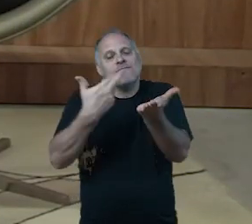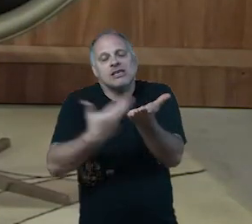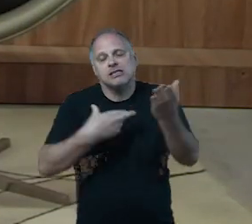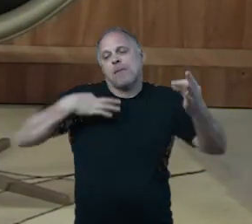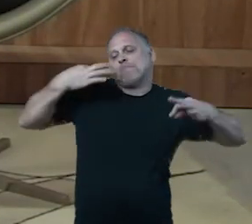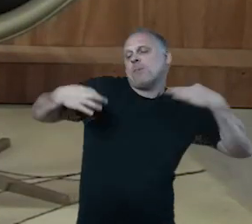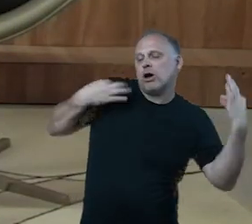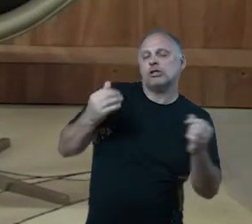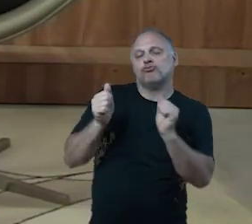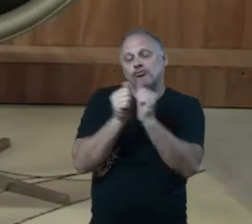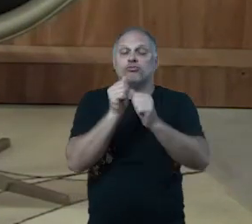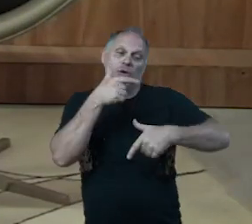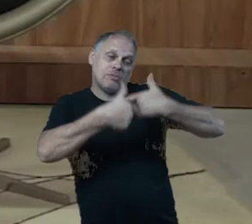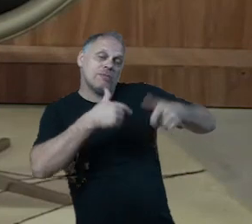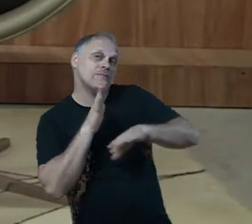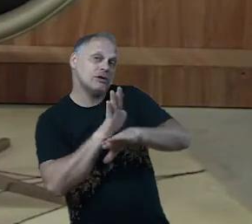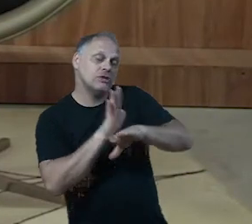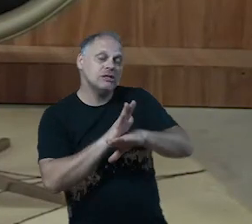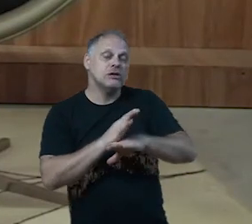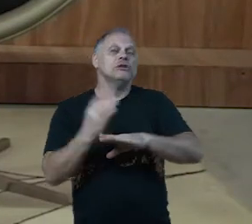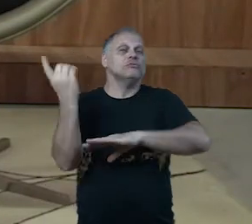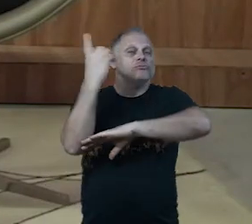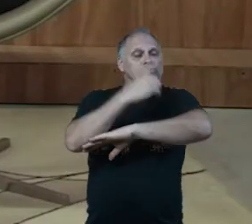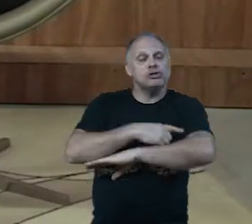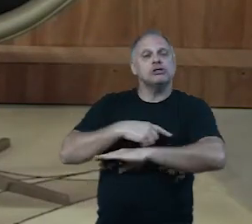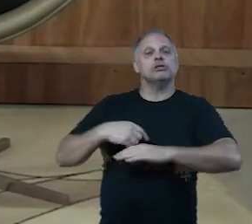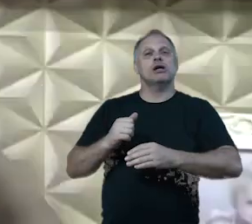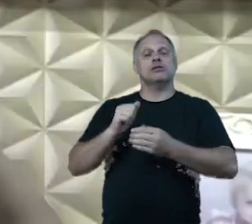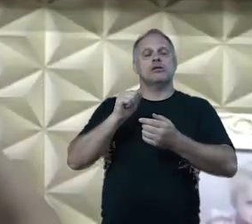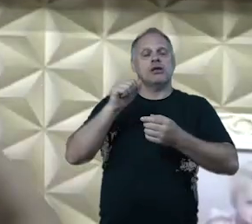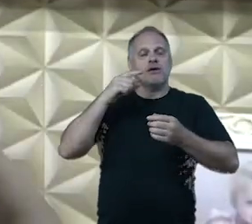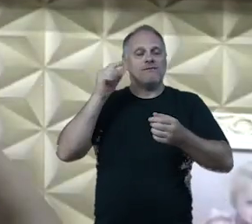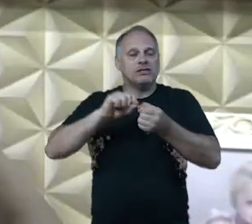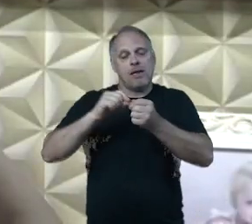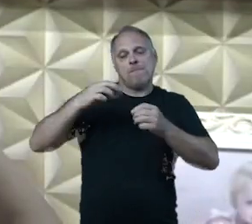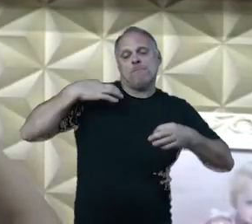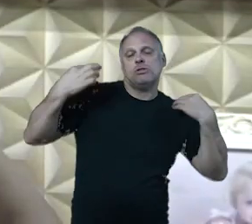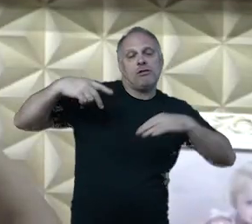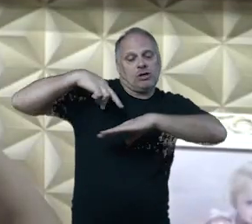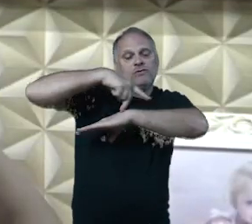eu trabalhava auxiliando na produção de moda e num dia de locação com modelo de São Paulo